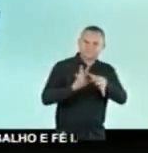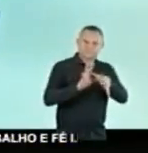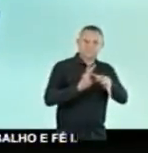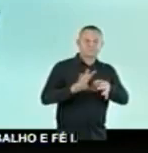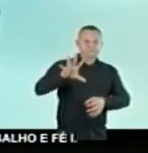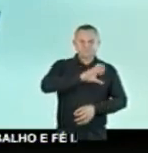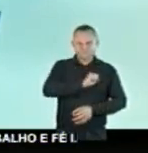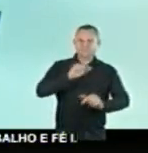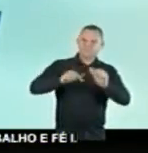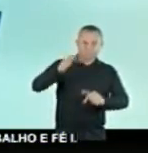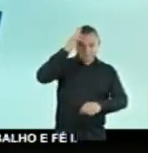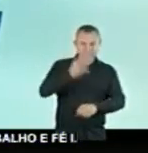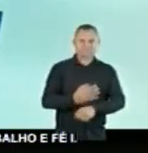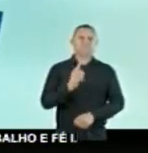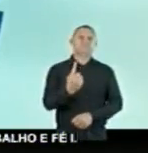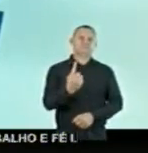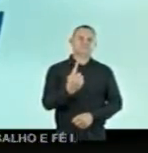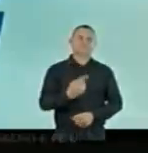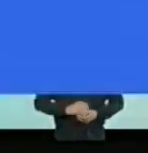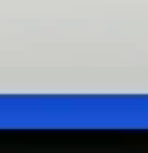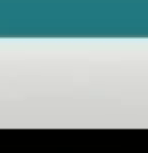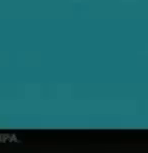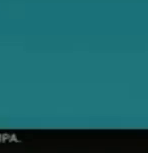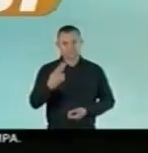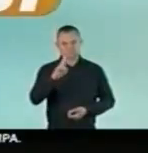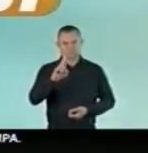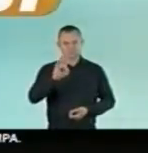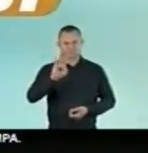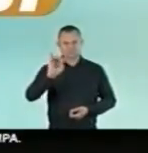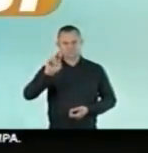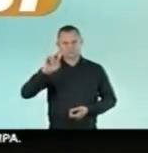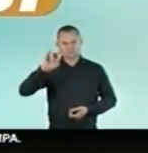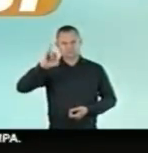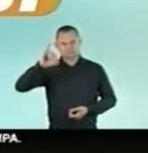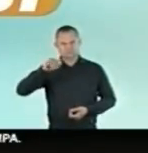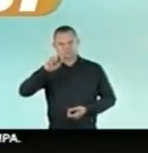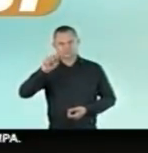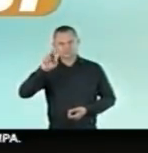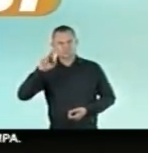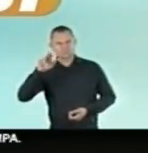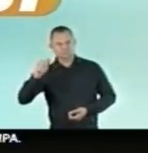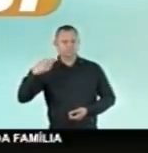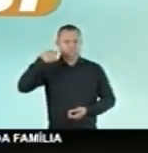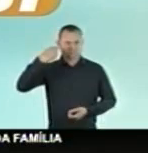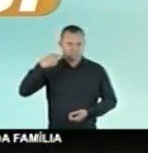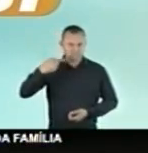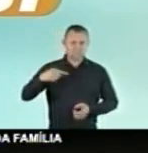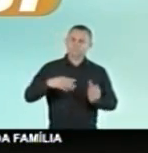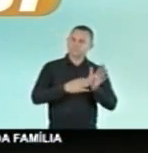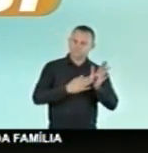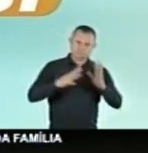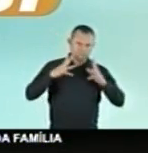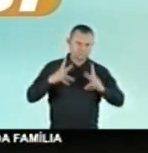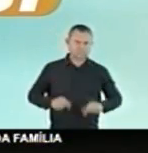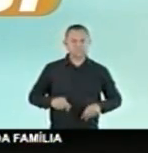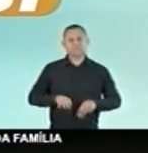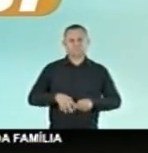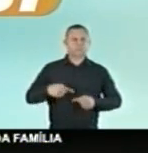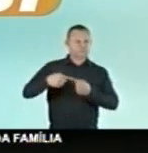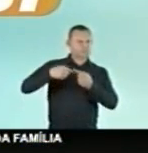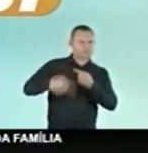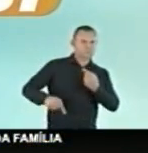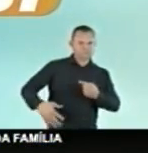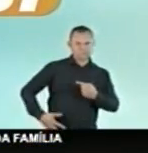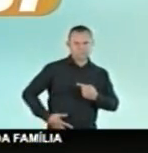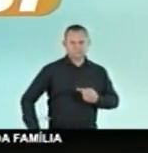da coligação Amor, Trabalho e Fé 1. Sou Birajara Martins, advogado e ficha limpa. Sou contra o aborto